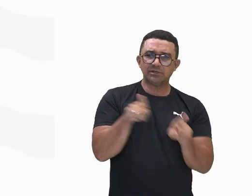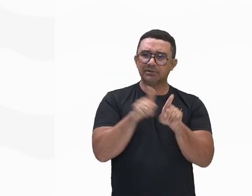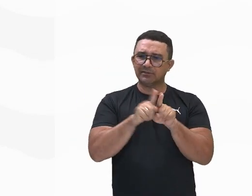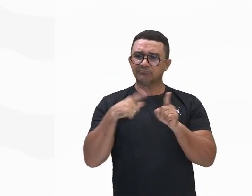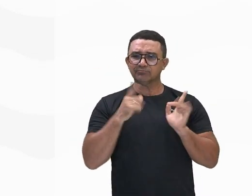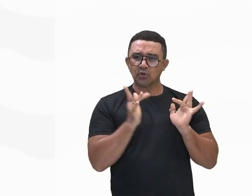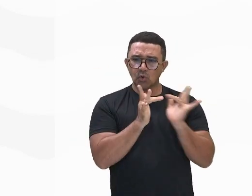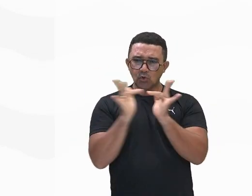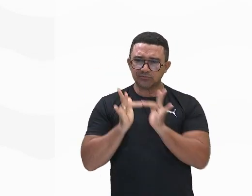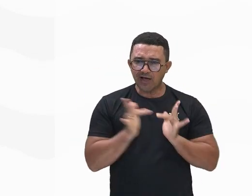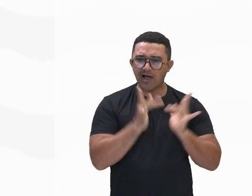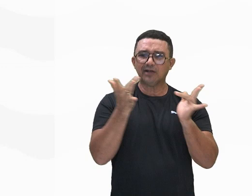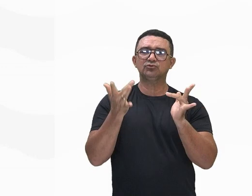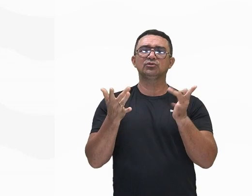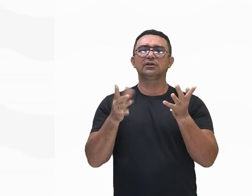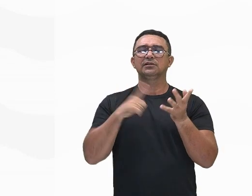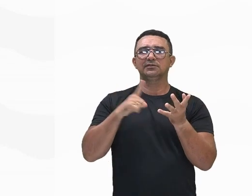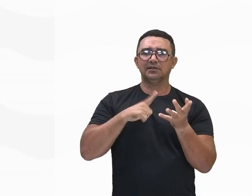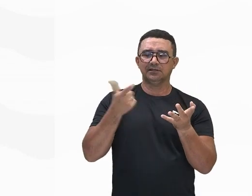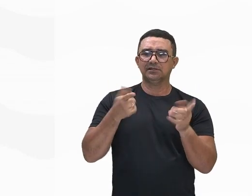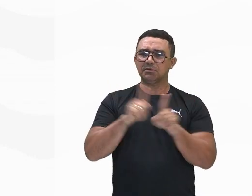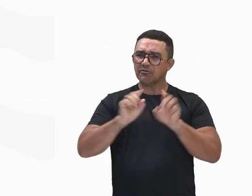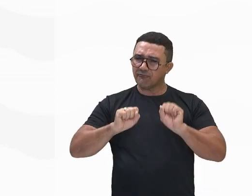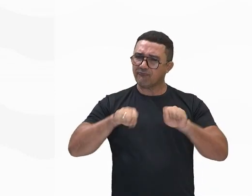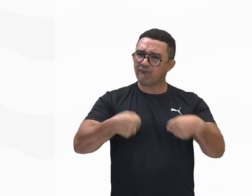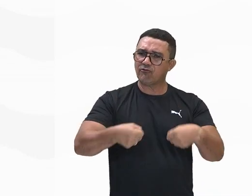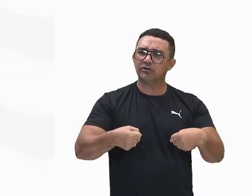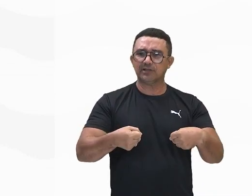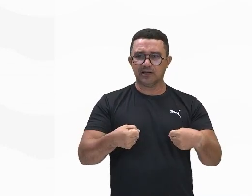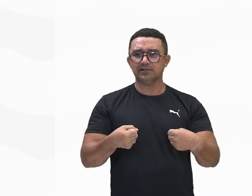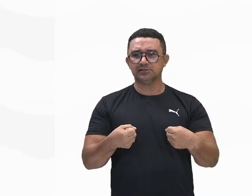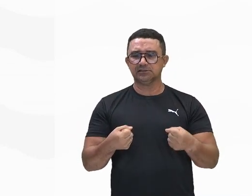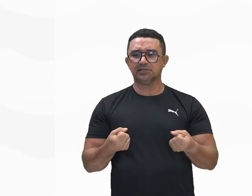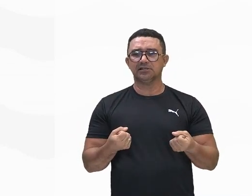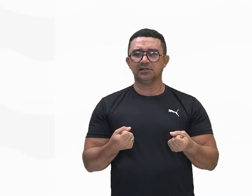conexões genuínas e fortalecer nossos